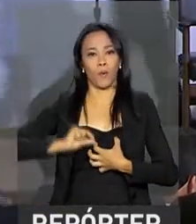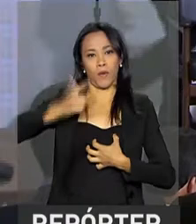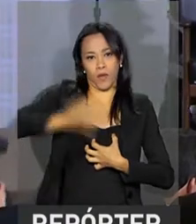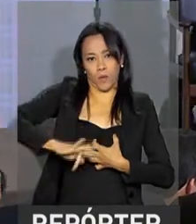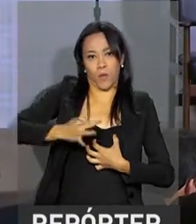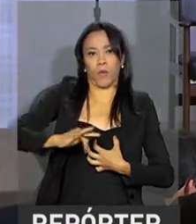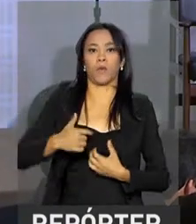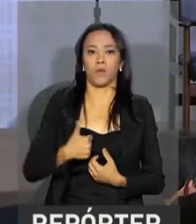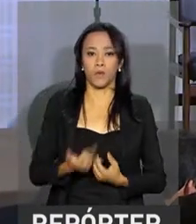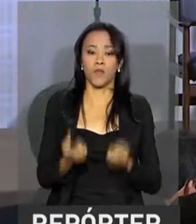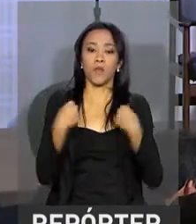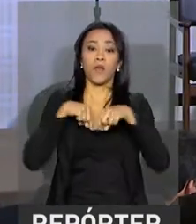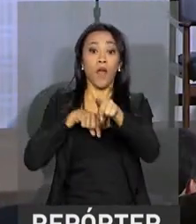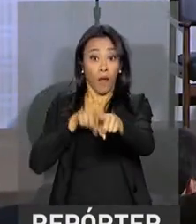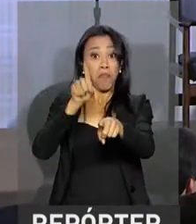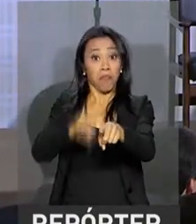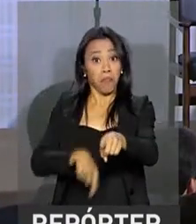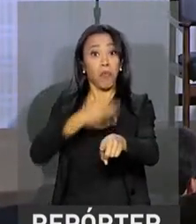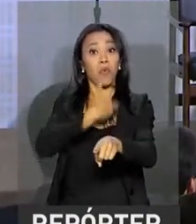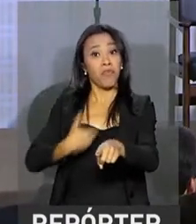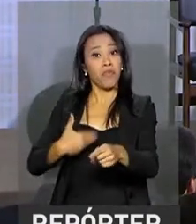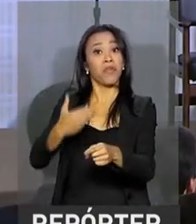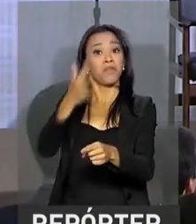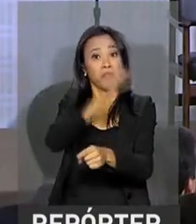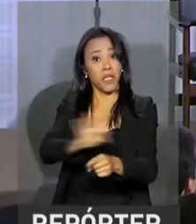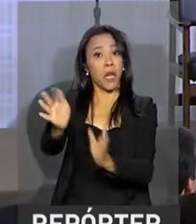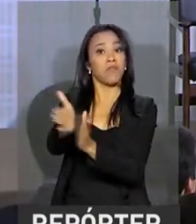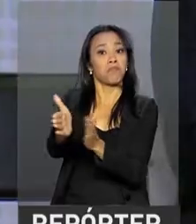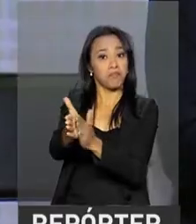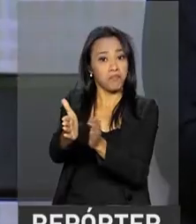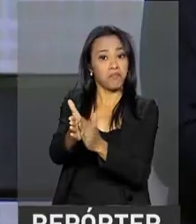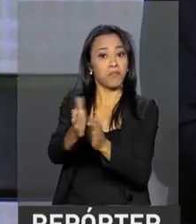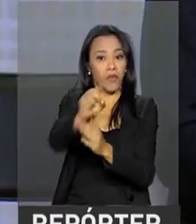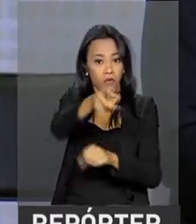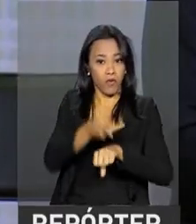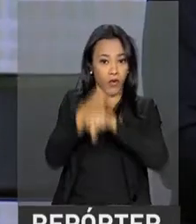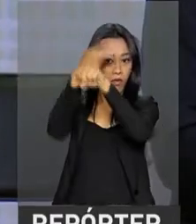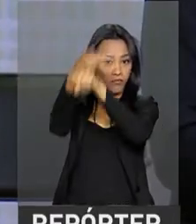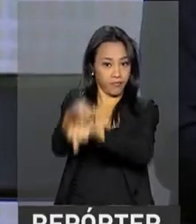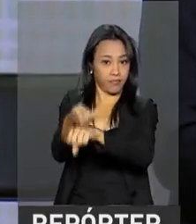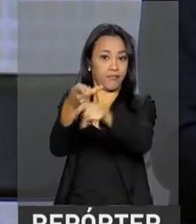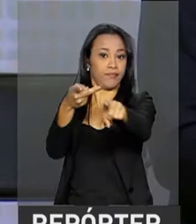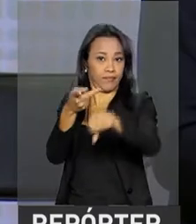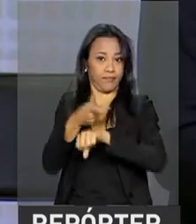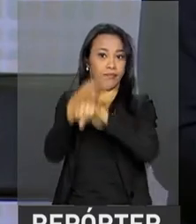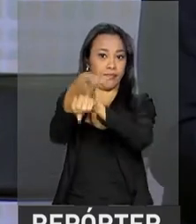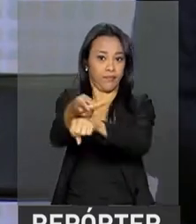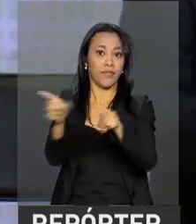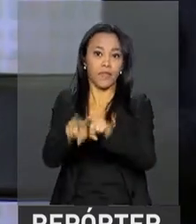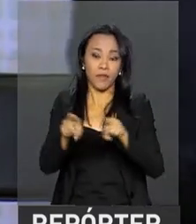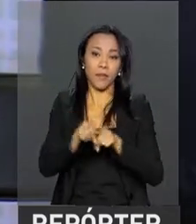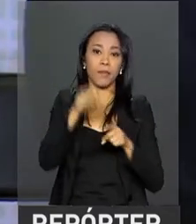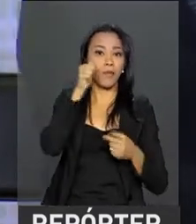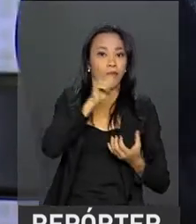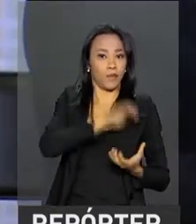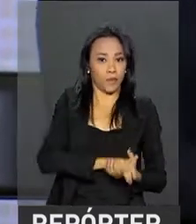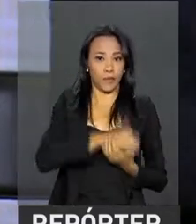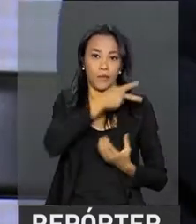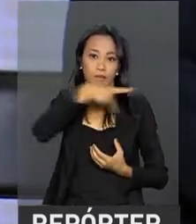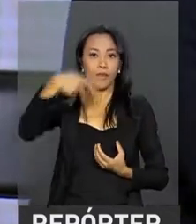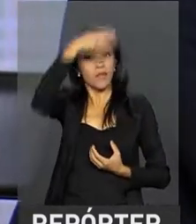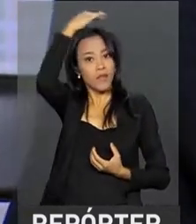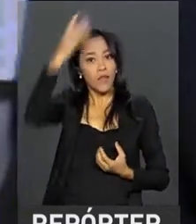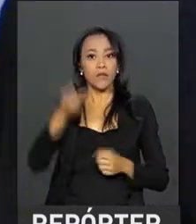teve o reconhecimento do governo federal ele foi homenageado pelo presidente michel temer e pela primeira dama marcela teme